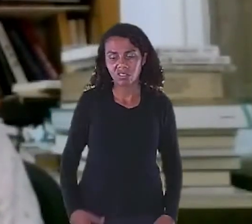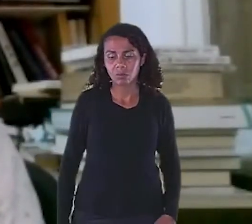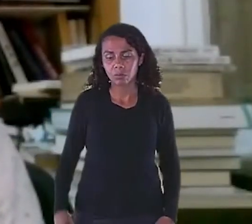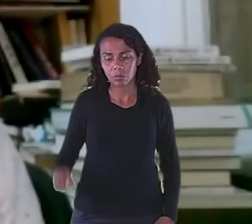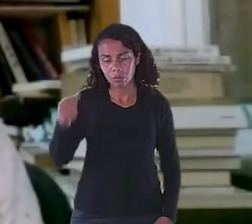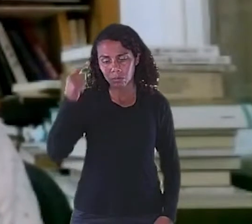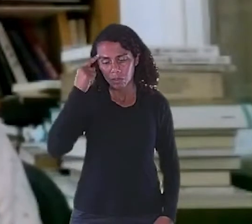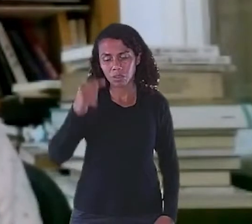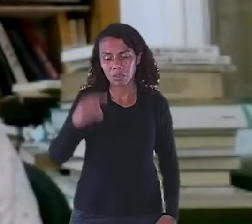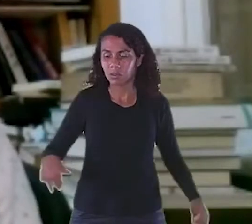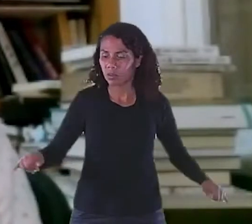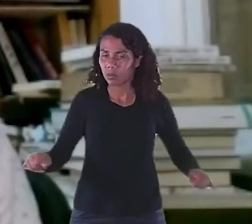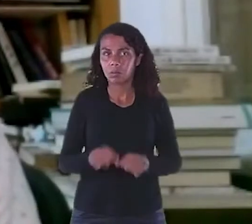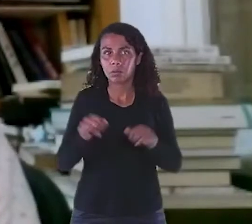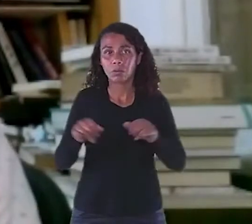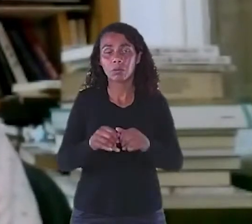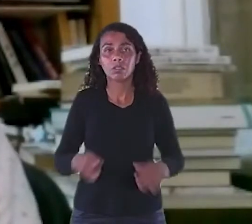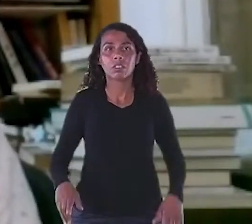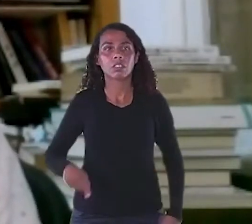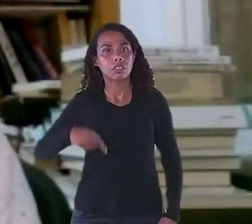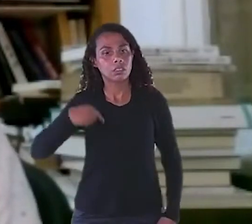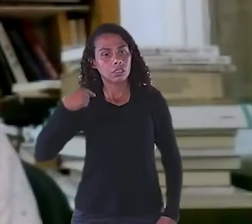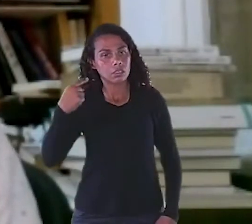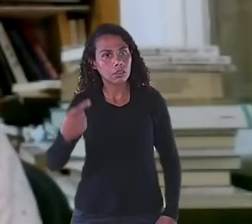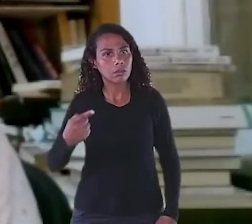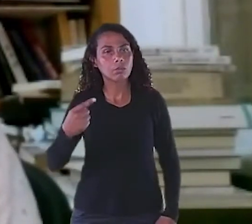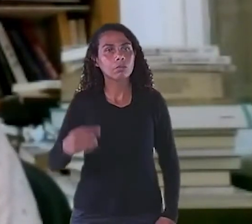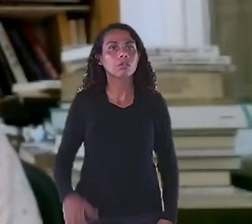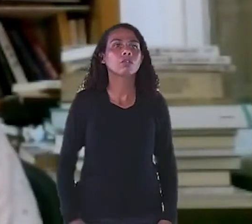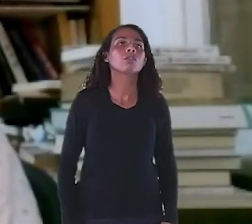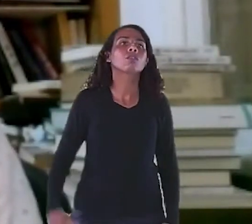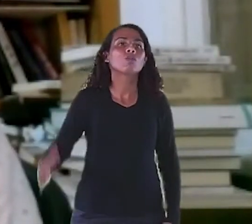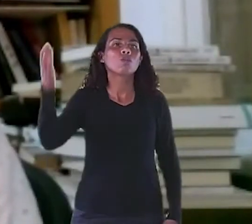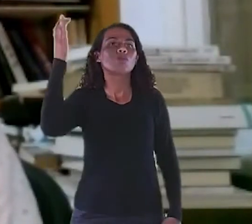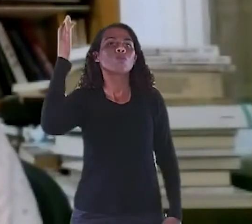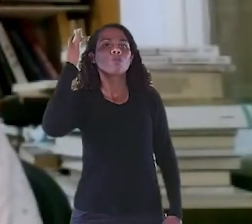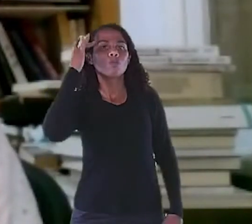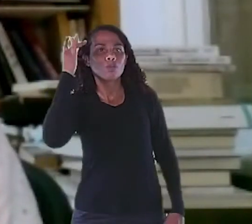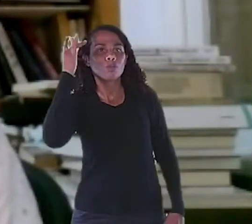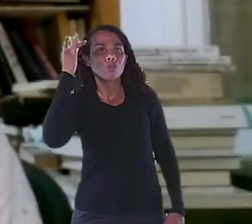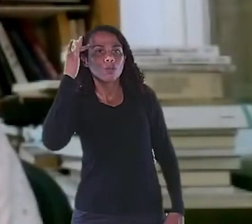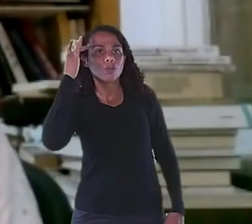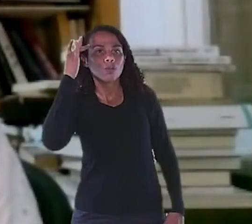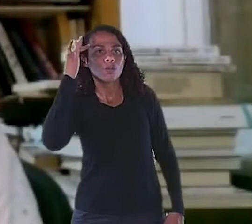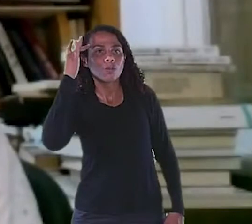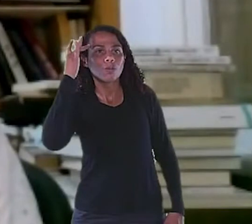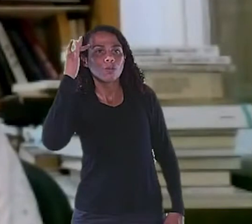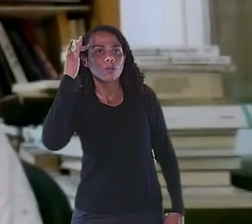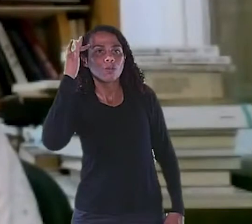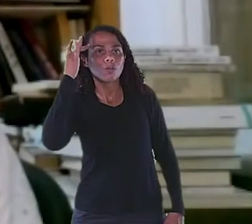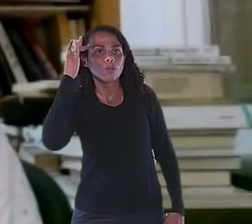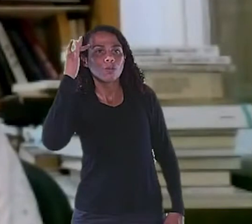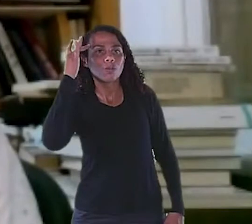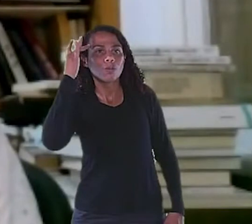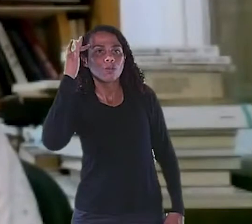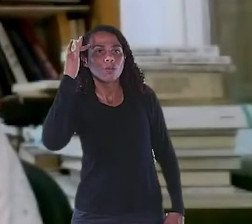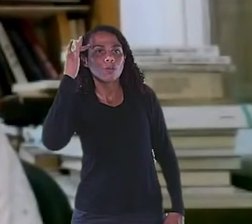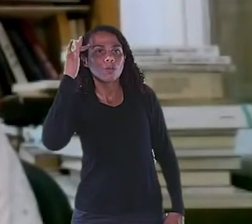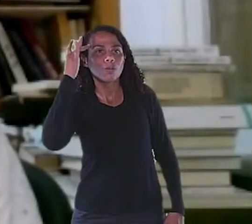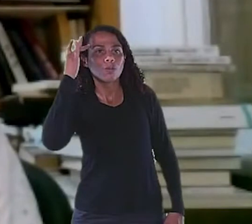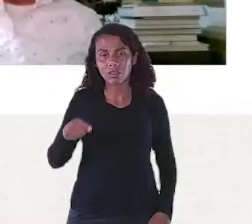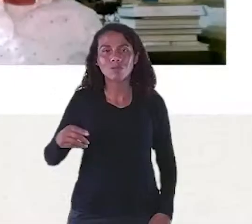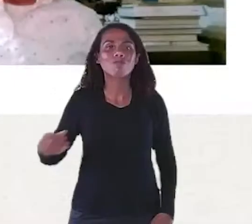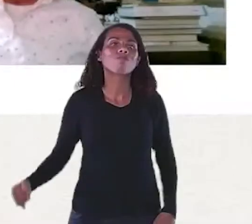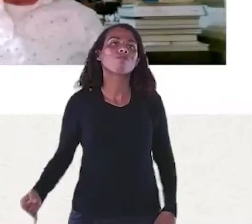a crônica que dá título a esse livro, que é O Espalhador de Passarinhos. Quando foi, Humberto? Isso